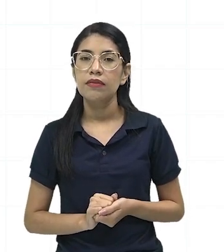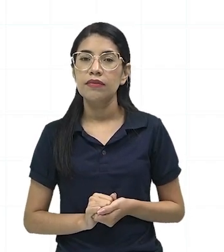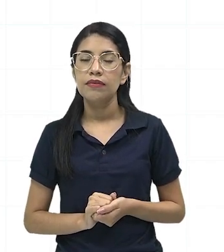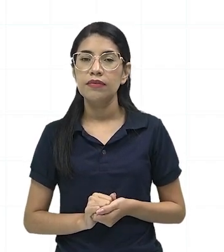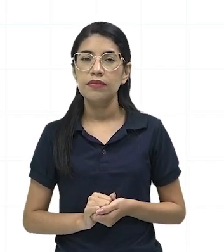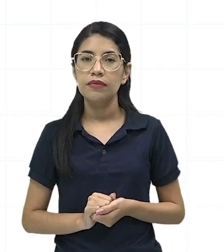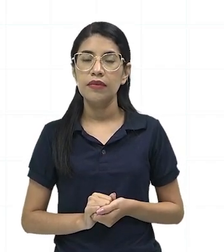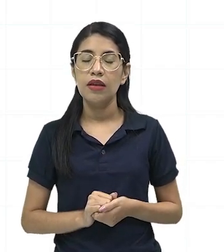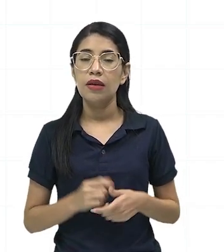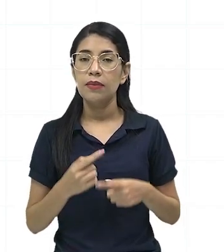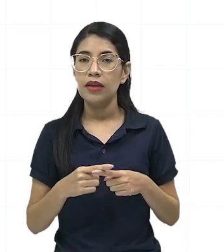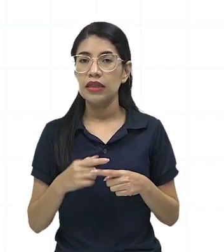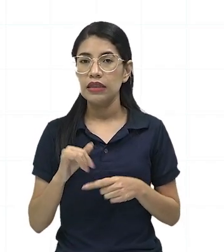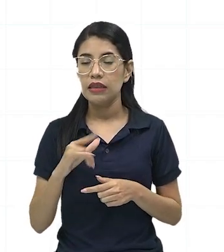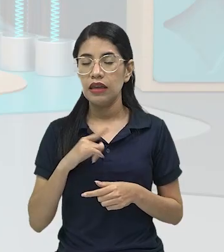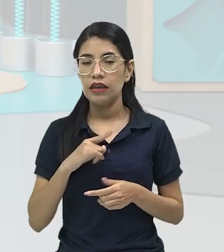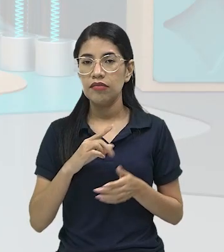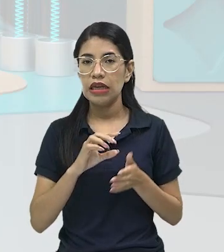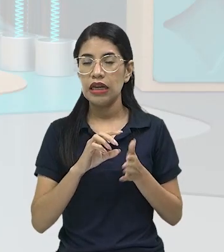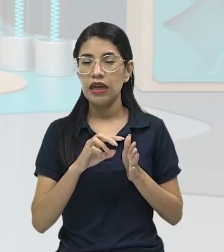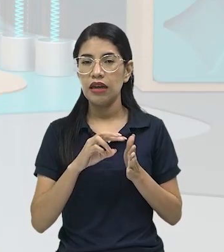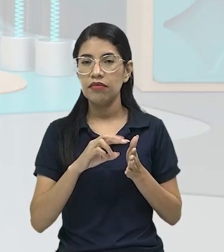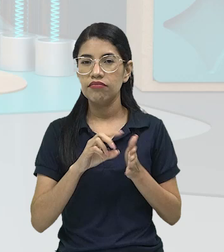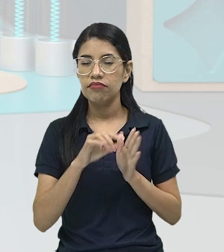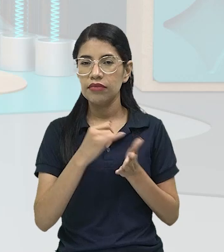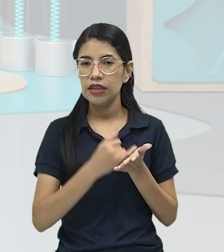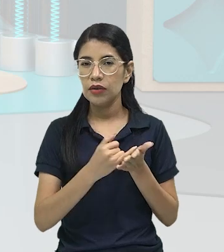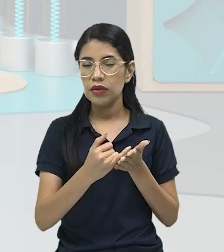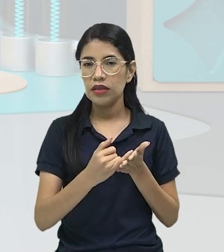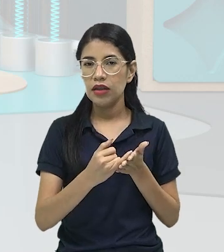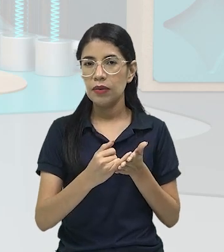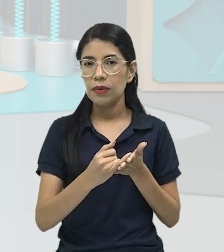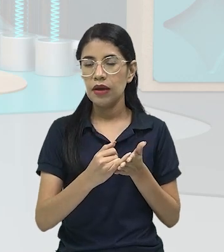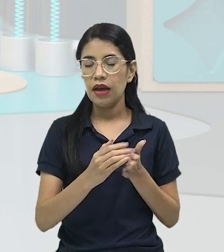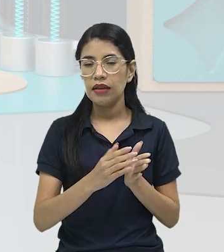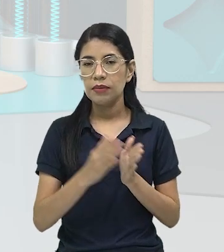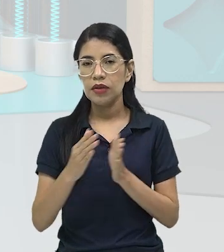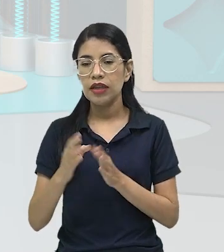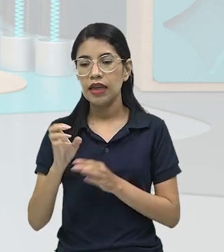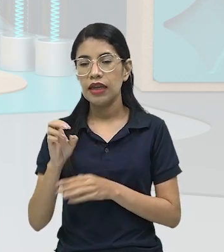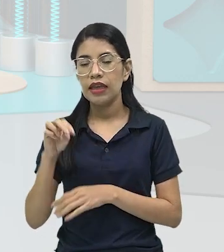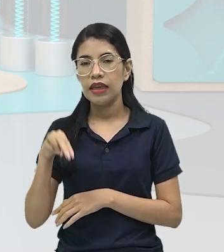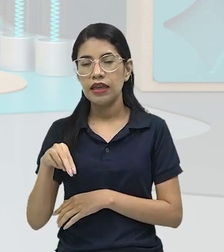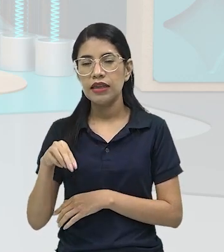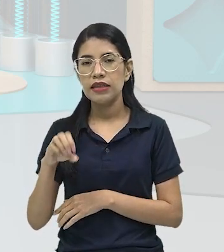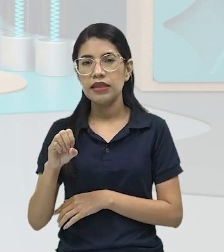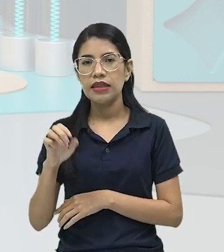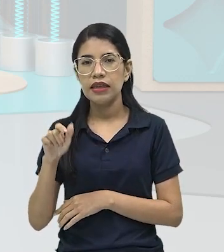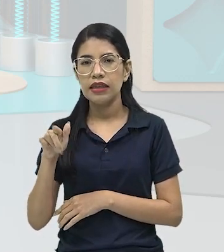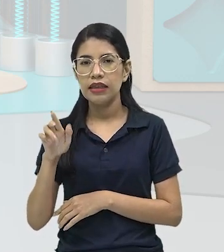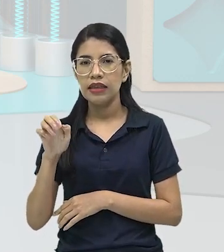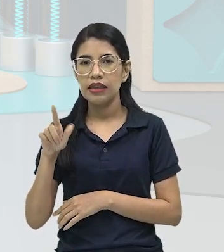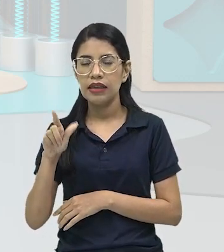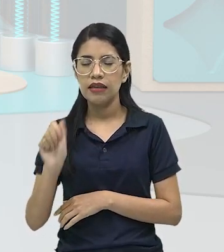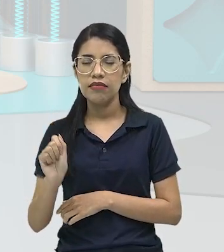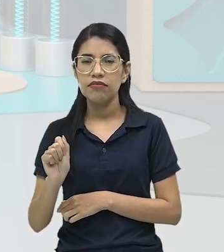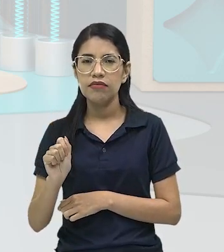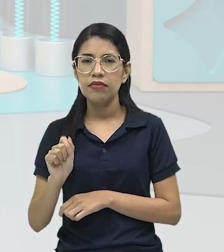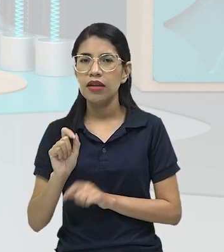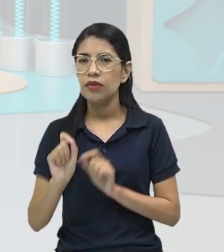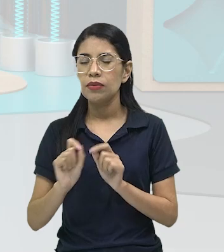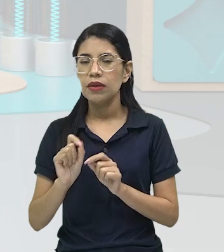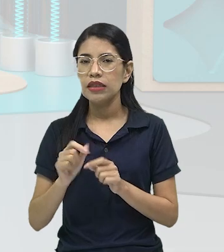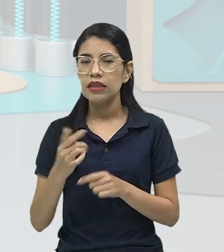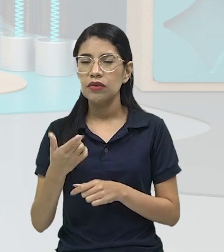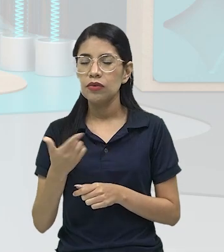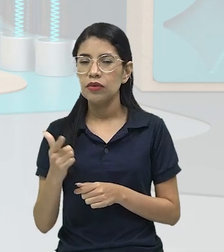Você tem lá a sua introdução e logo no próximo parágrafo você coloca um em seguida. Em seguida a quê? Se não teve um primeiro ponto,